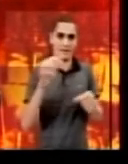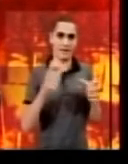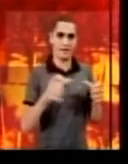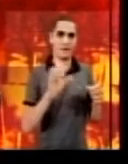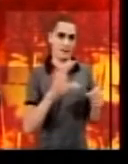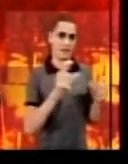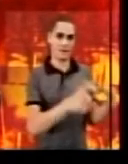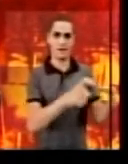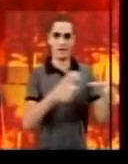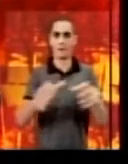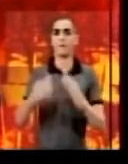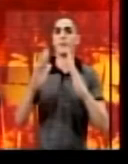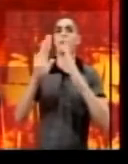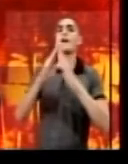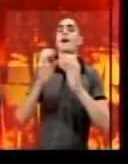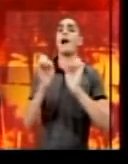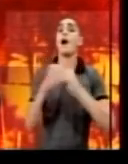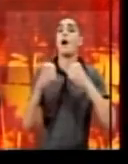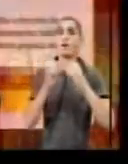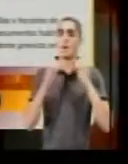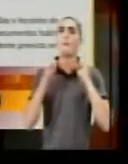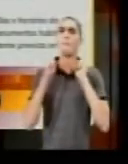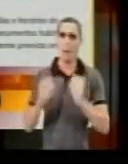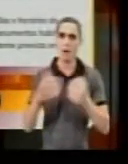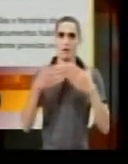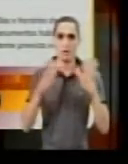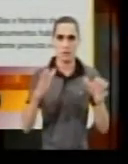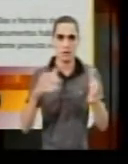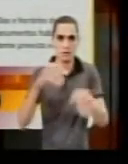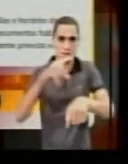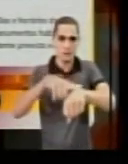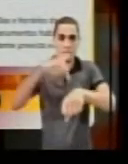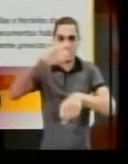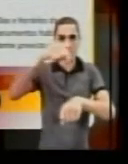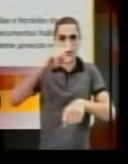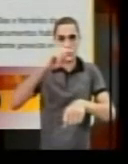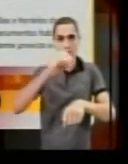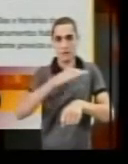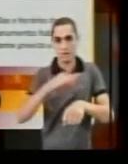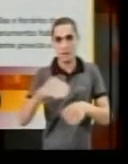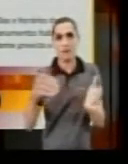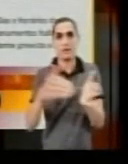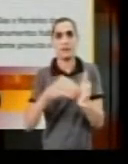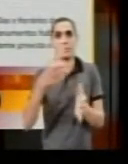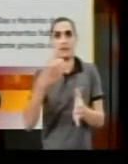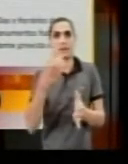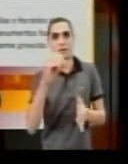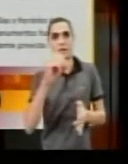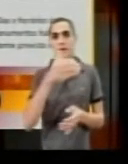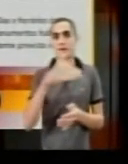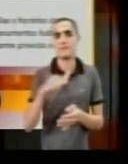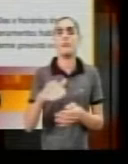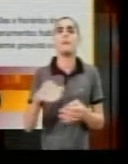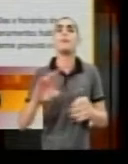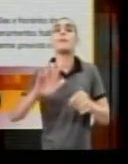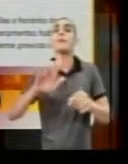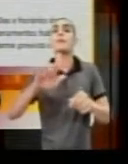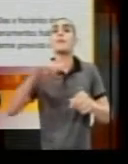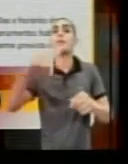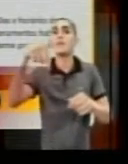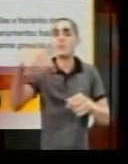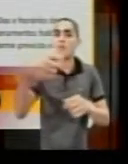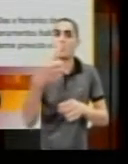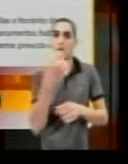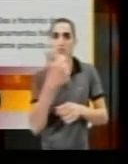As padarias, elas vão poder funcionar das 7h30 da manhã às 10h30, depois das 11h30